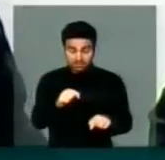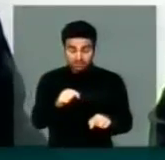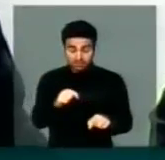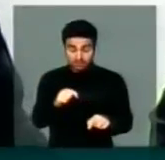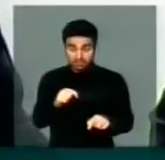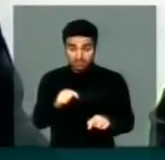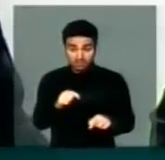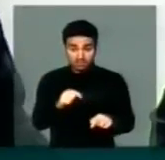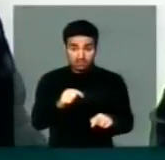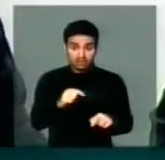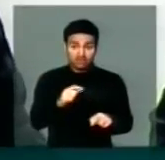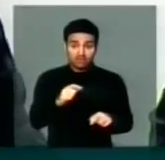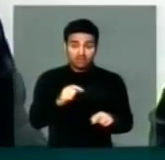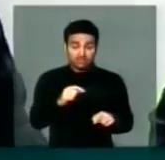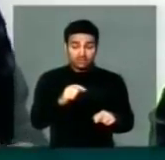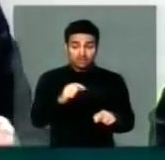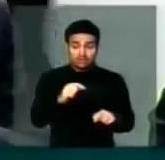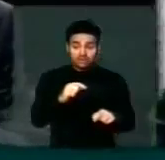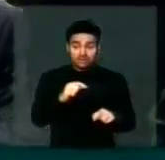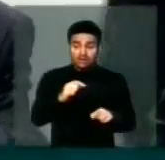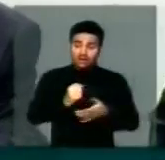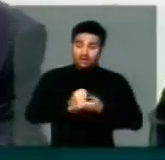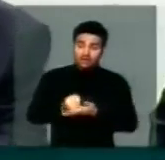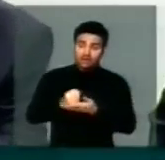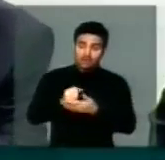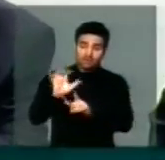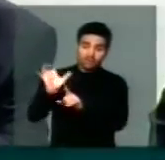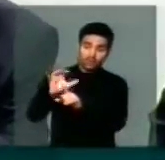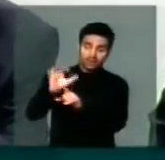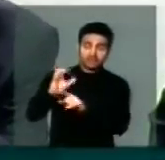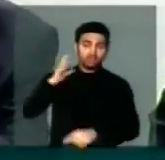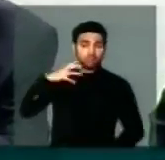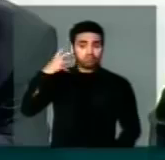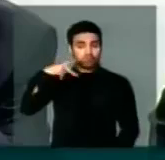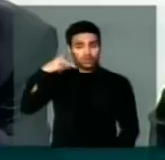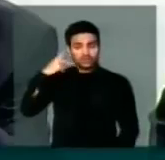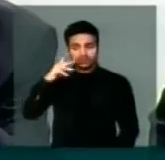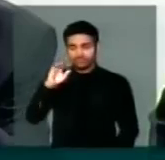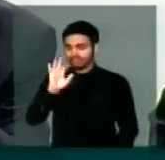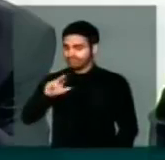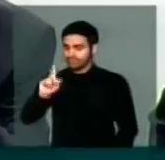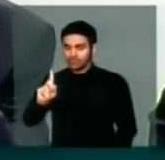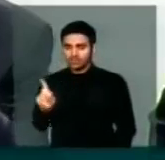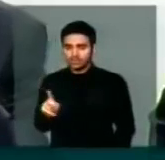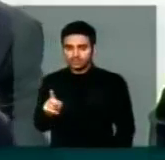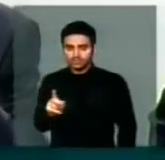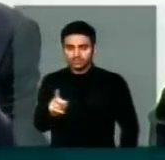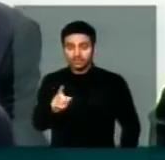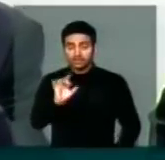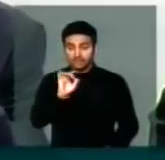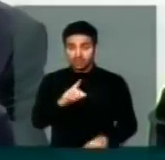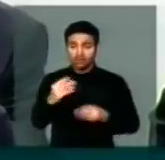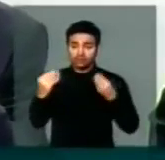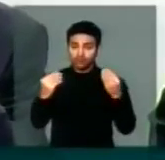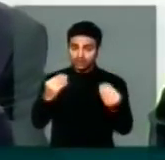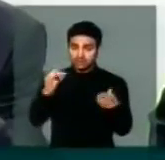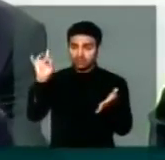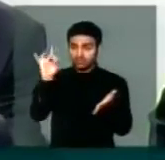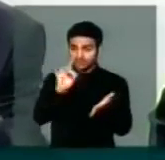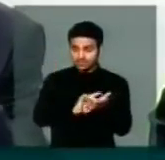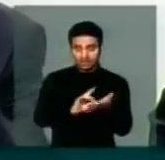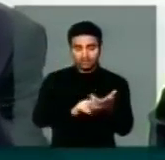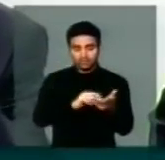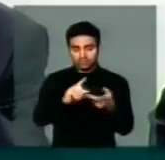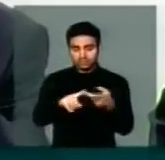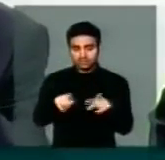suposto benefício de agente político. Está restrito apenas aos fatos da doação oficial e